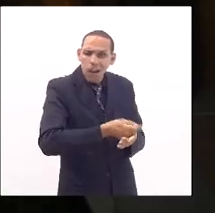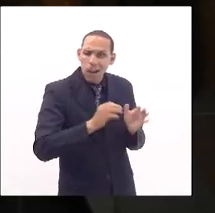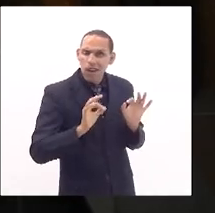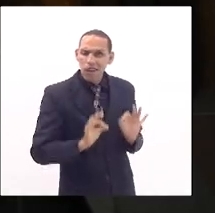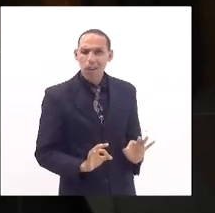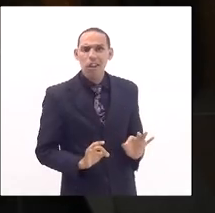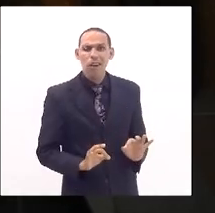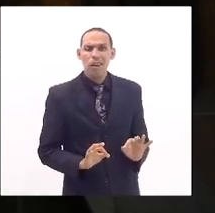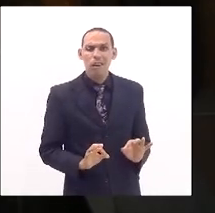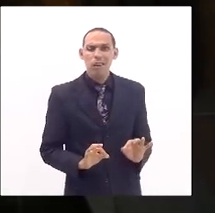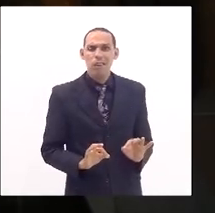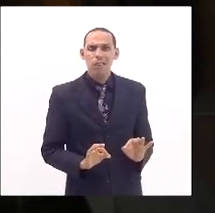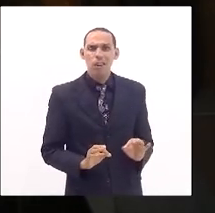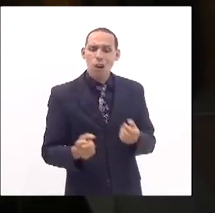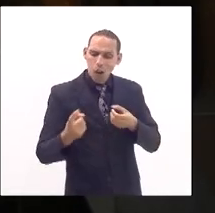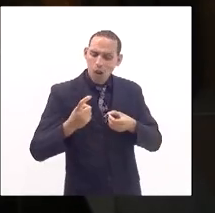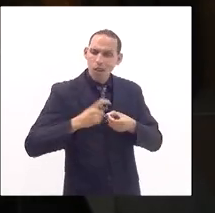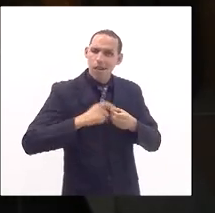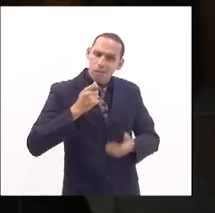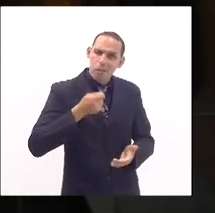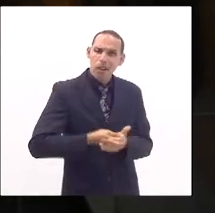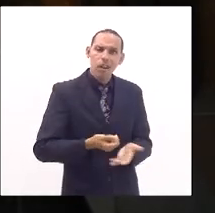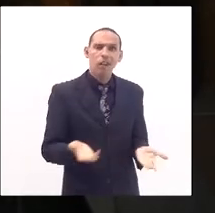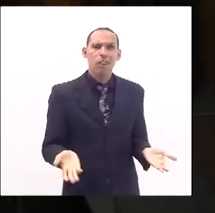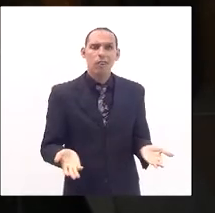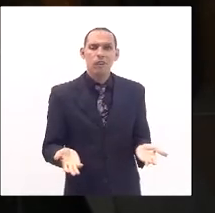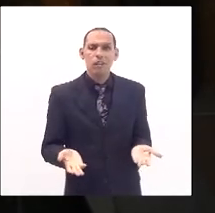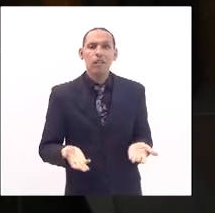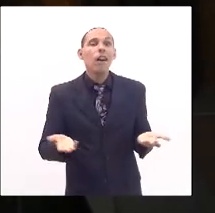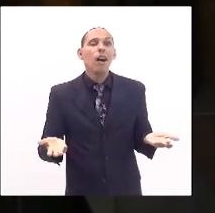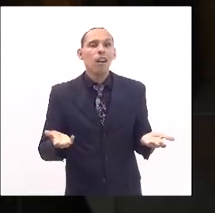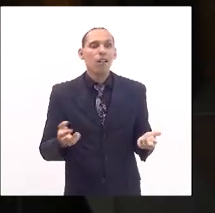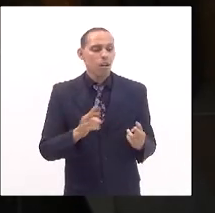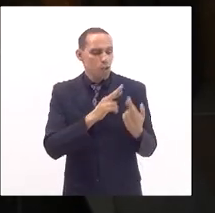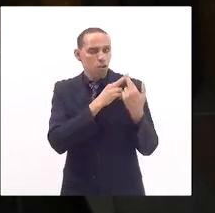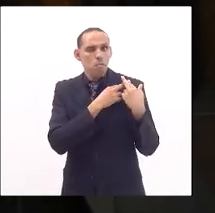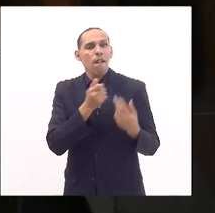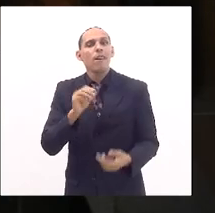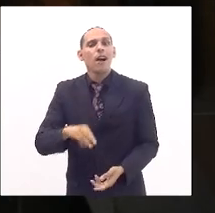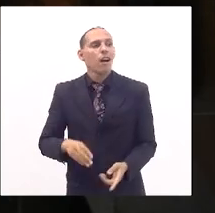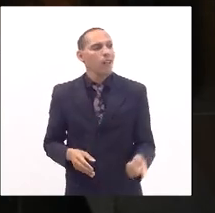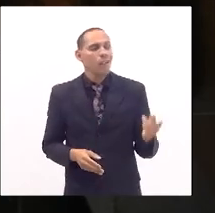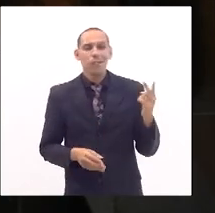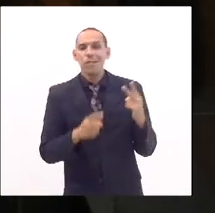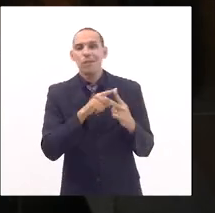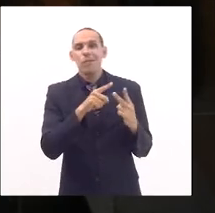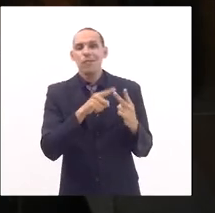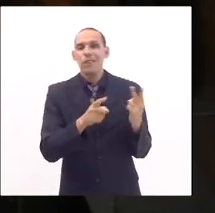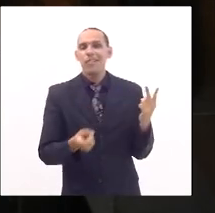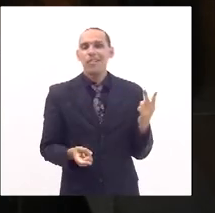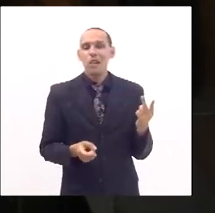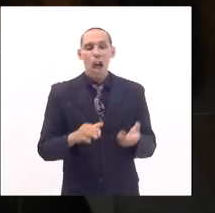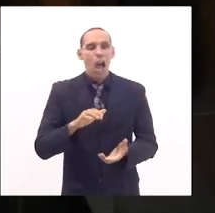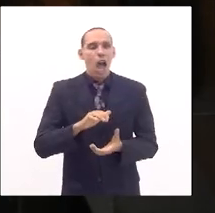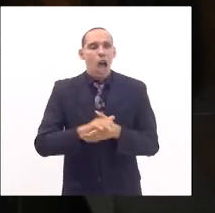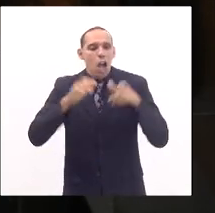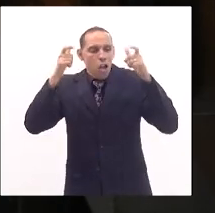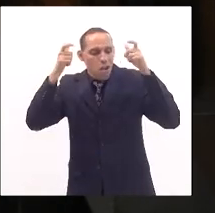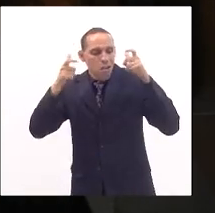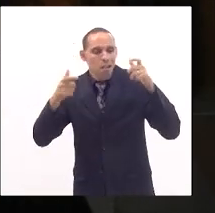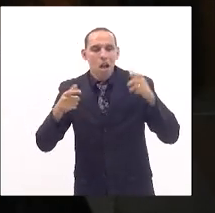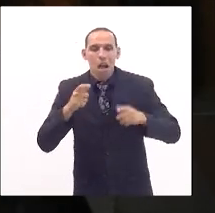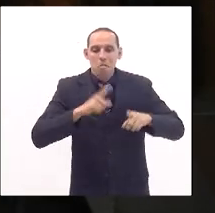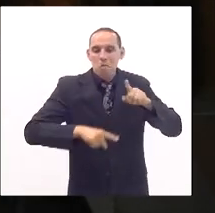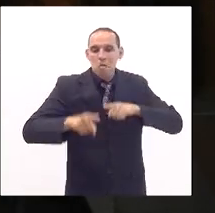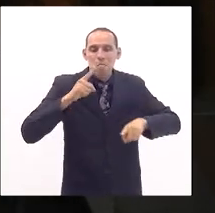tá em Dia com convênio então a única responsabilidade é do casal real que administra o município